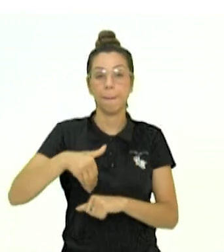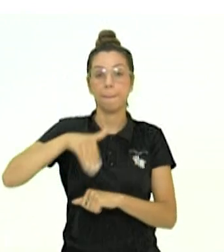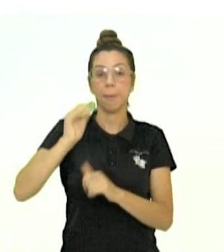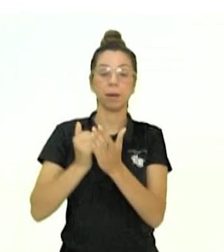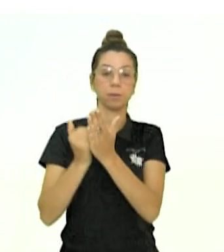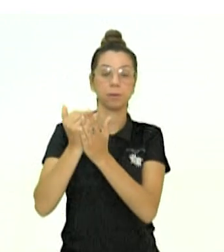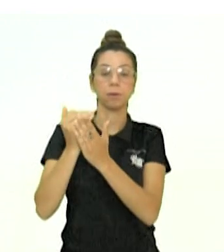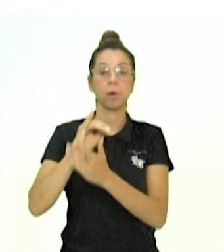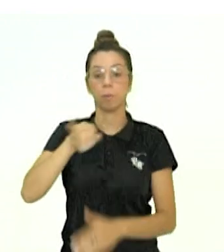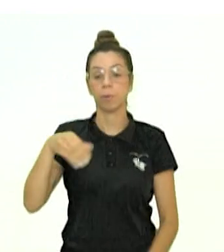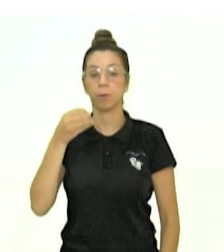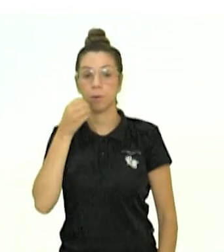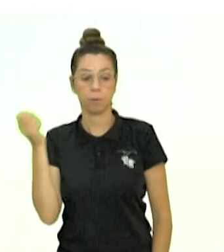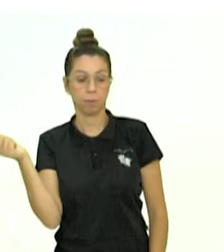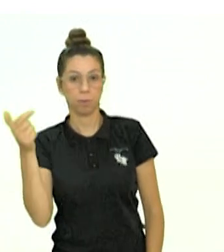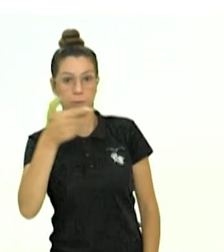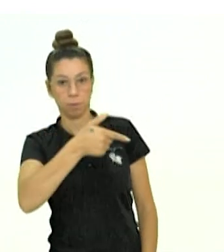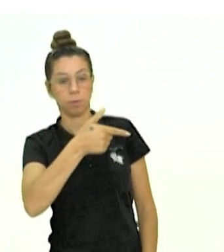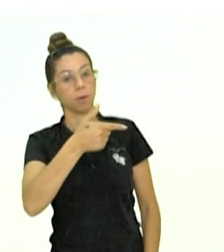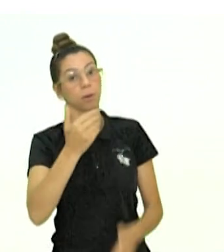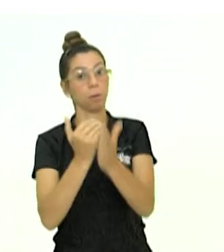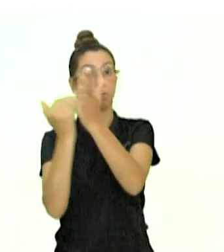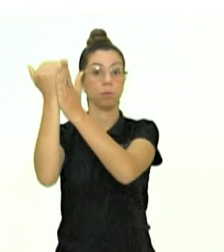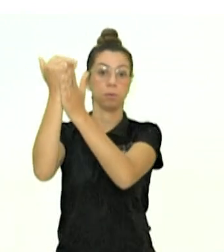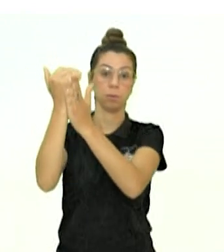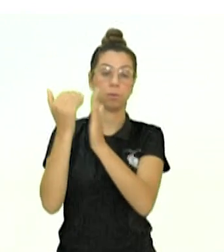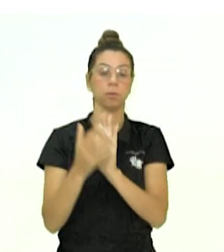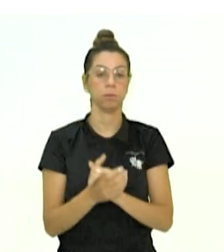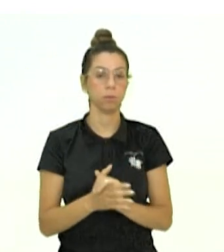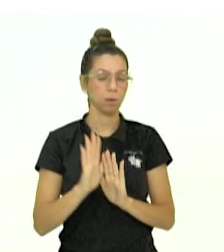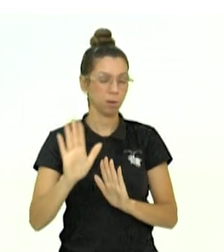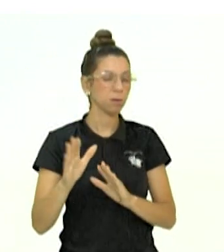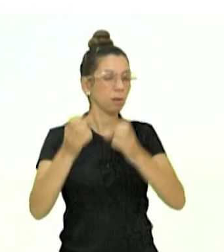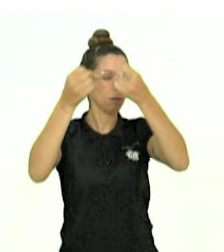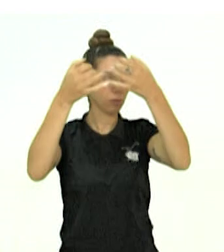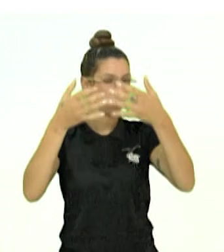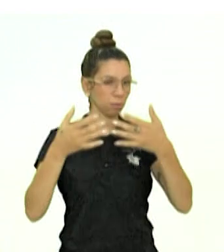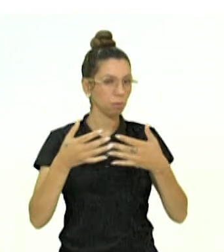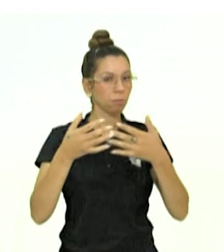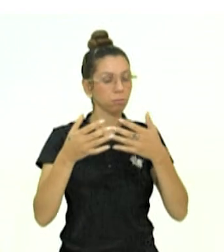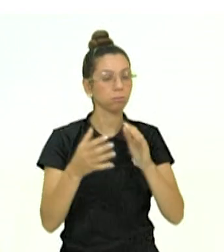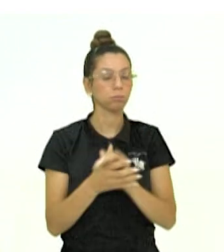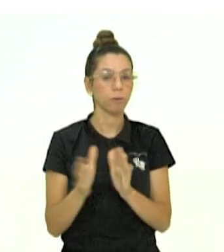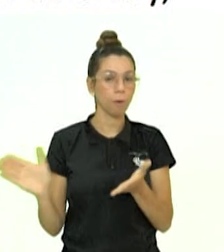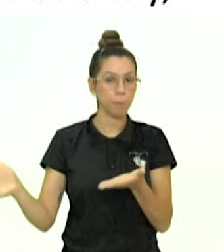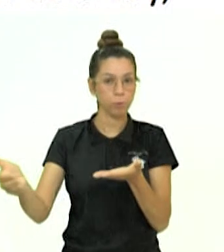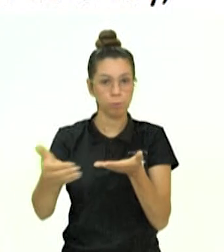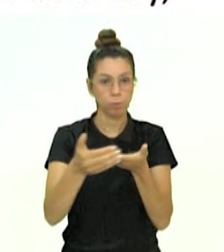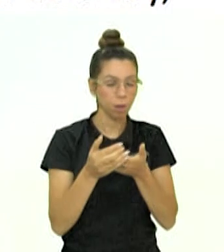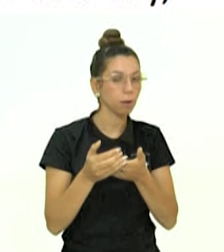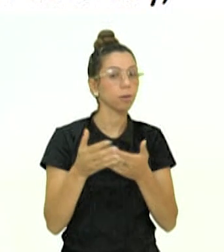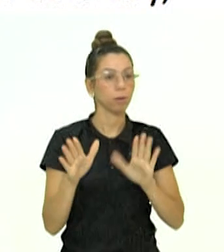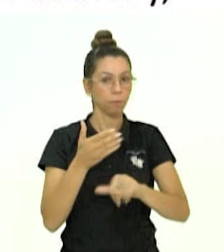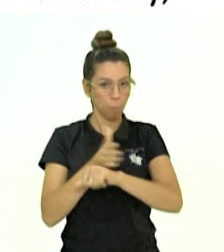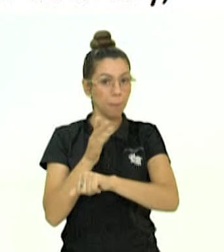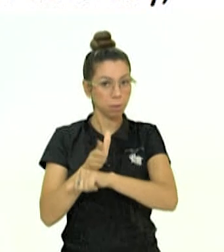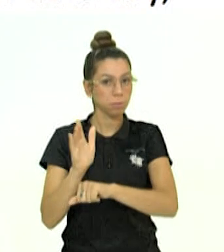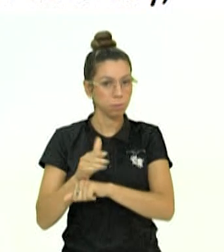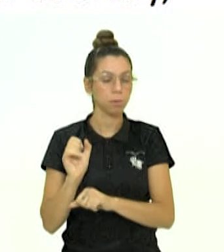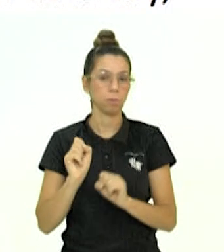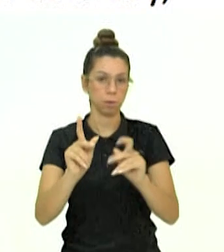que. More than para superioridade, tá? Já já eu vou formalizar tudo isso. Mas vamos praticando enquanto isso